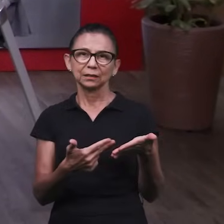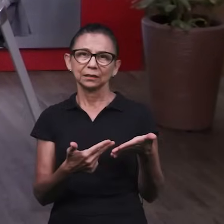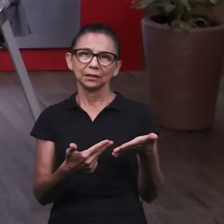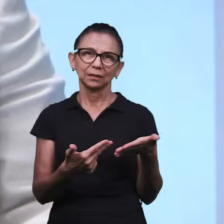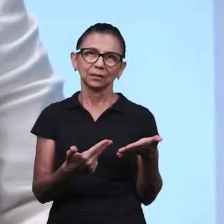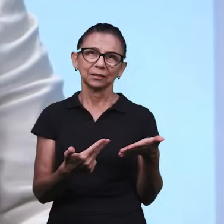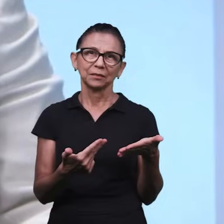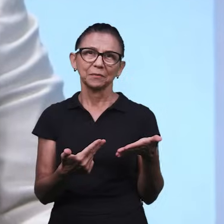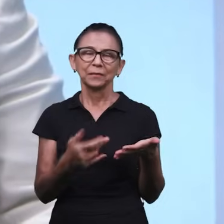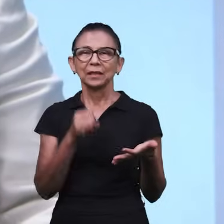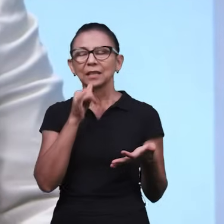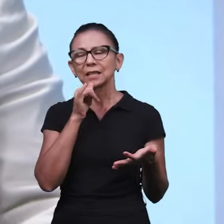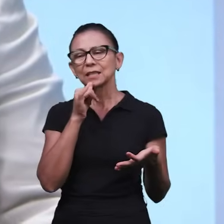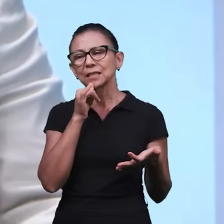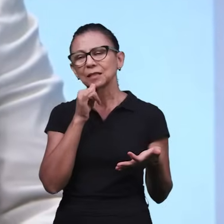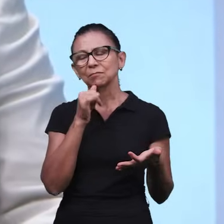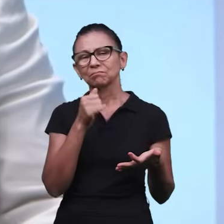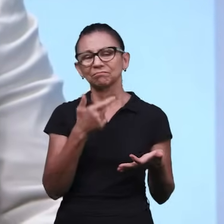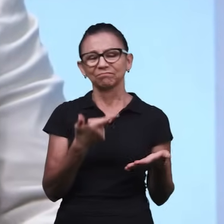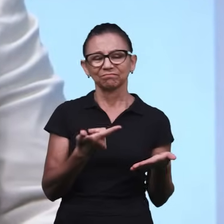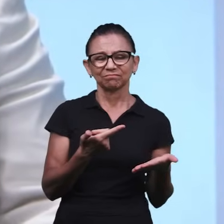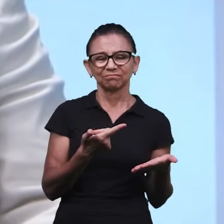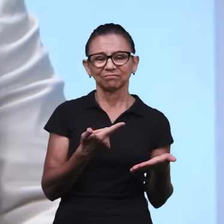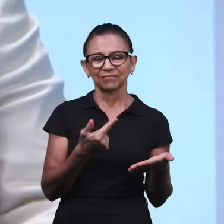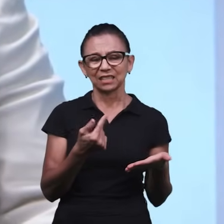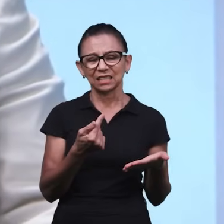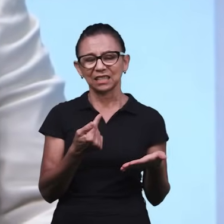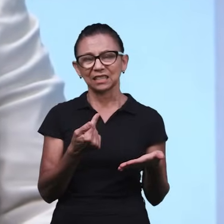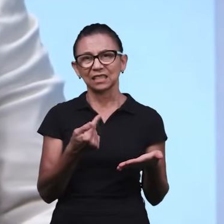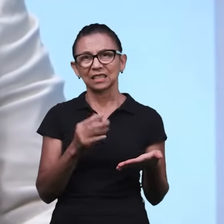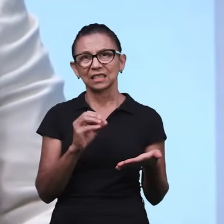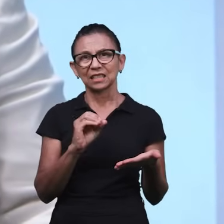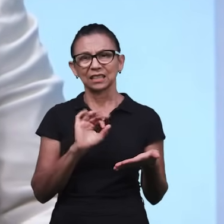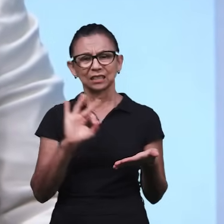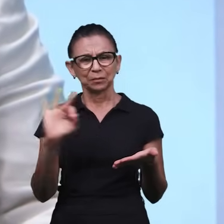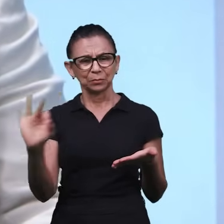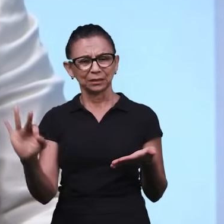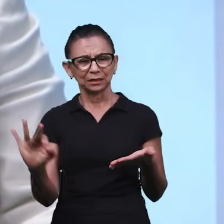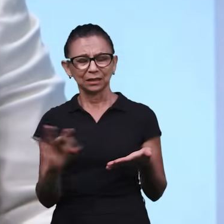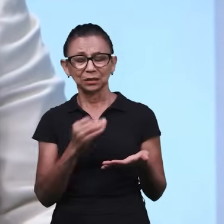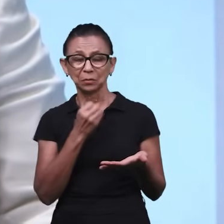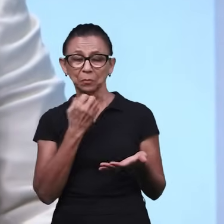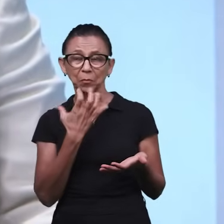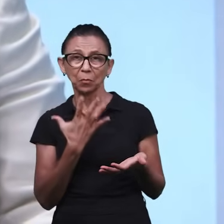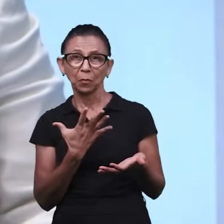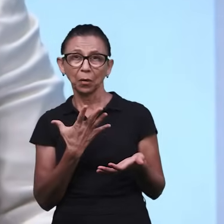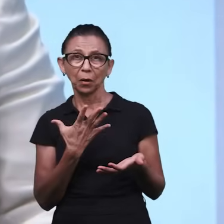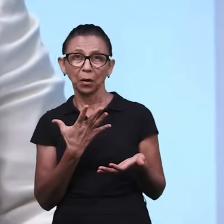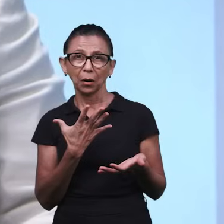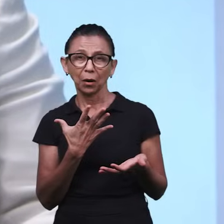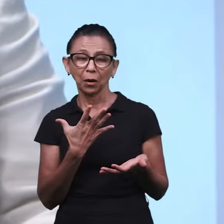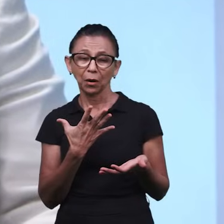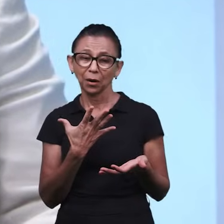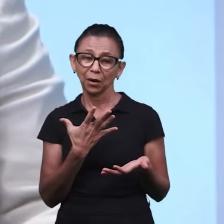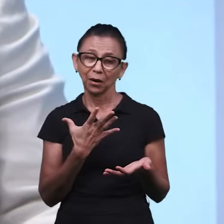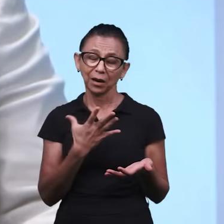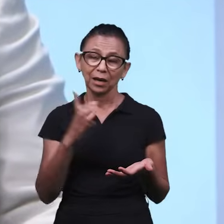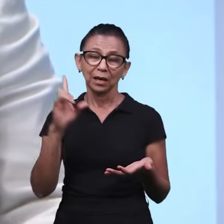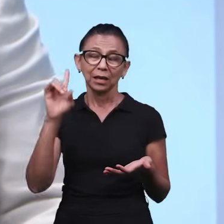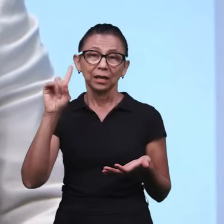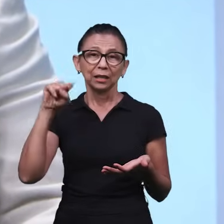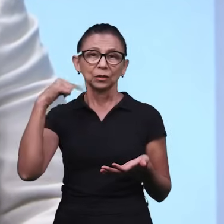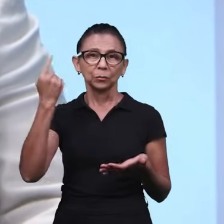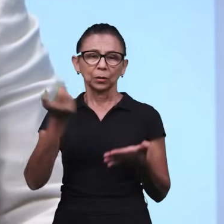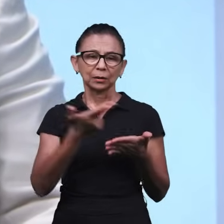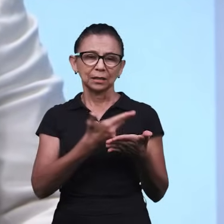ficou, vamos dar um exemplo aqui, 70% bom, aí você fala assim, não, isso ficou muito bom. Tal. No próximo ele já vai tentar